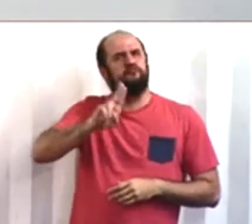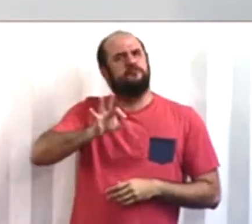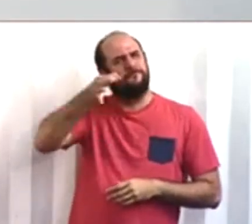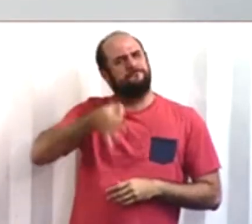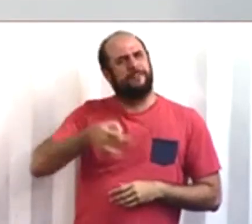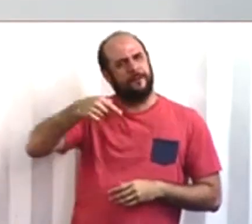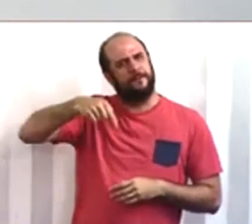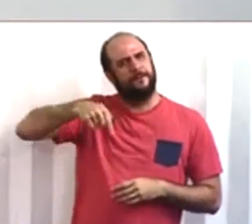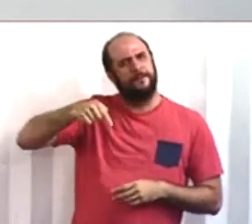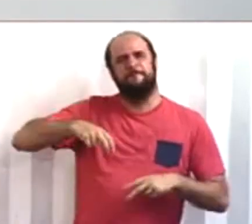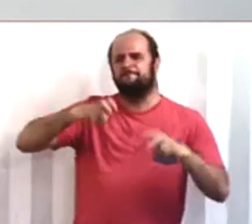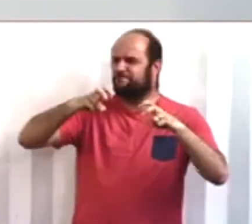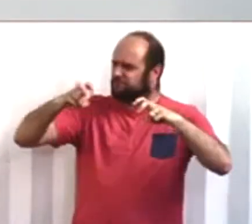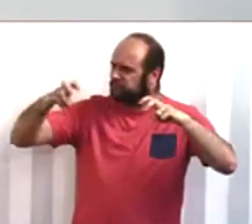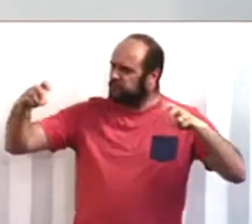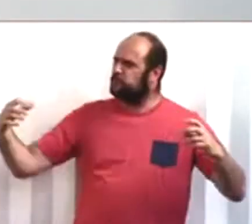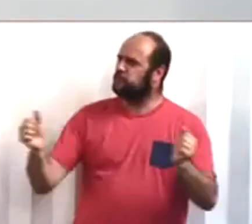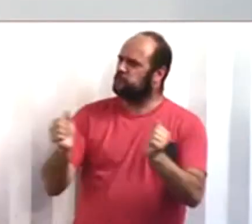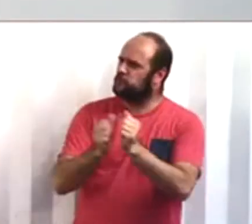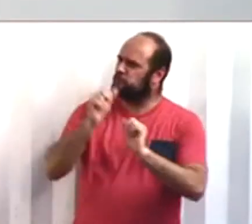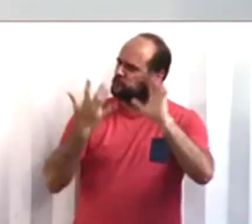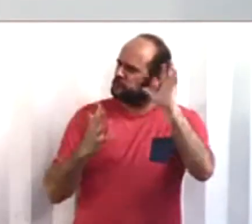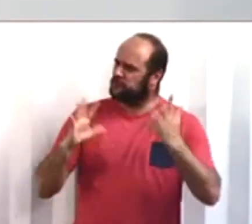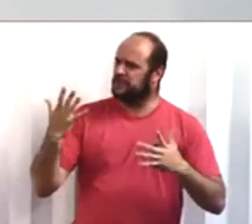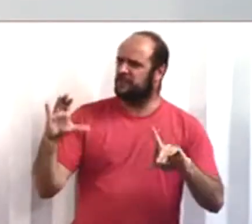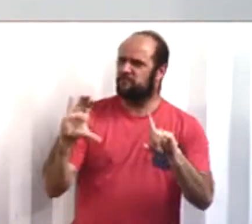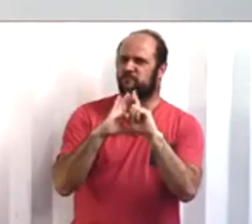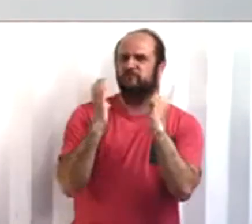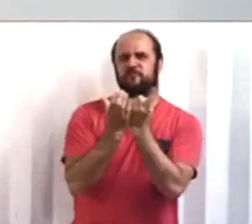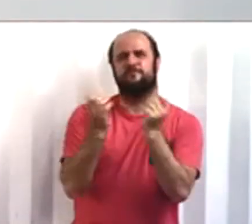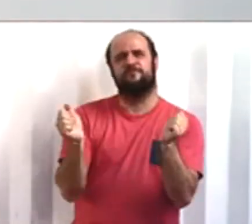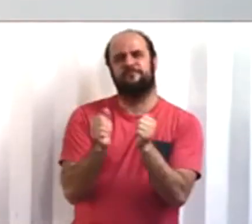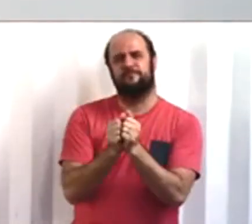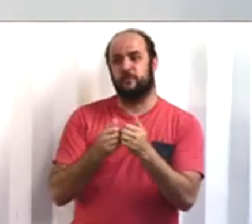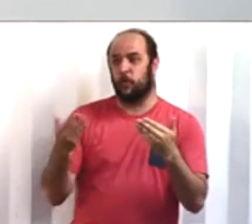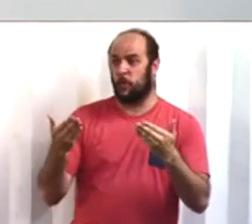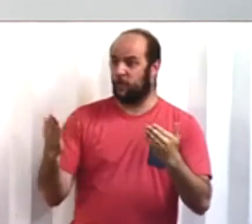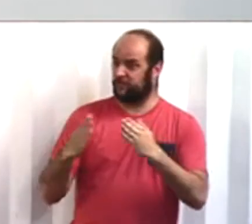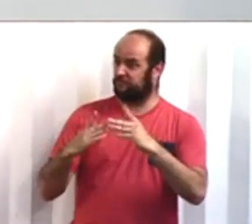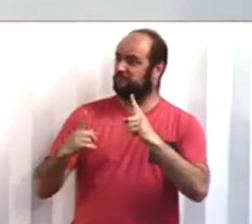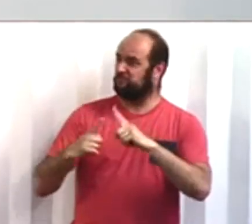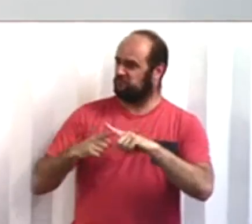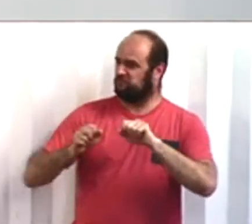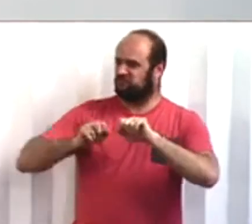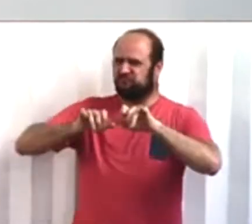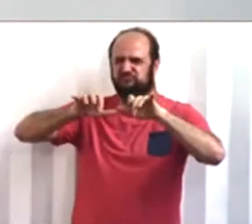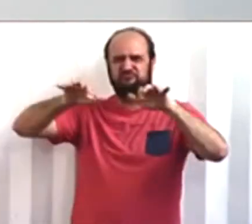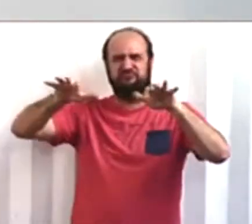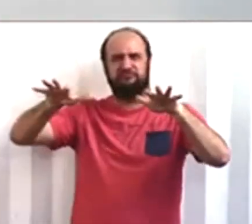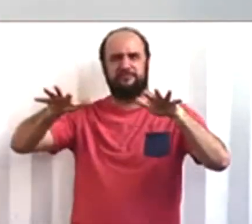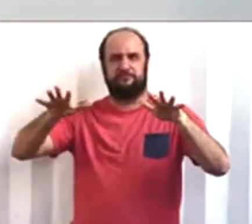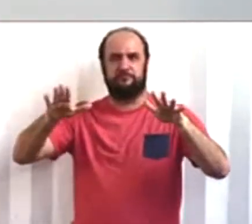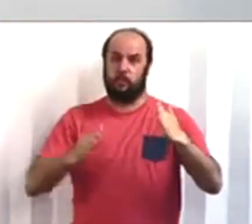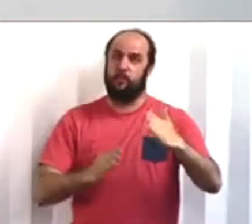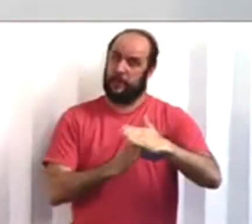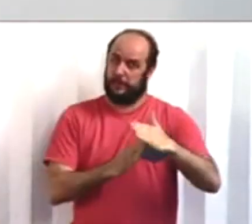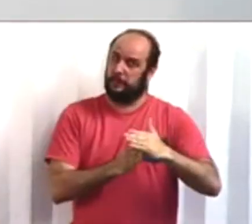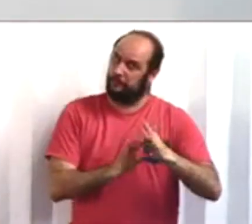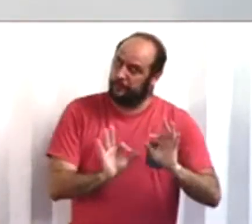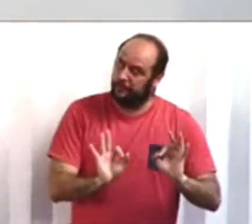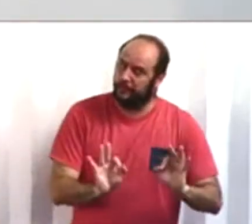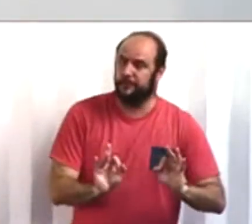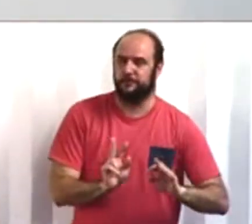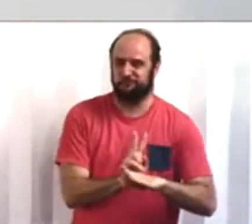espaço é vindo aos cultos, celebrando ao Senhor. Nossa igreja está cheia nessa manhã, dentro dos limites, claro,